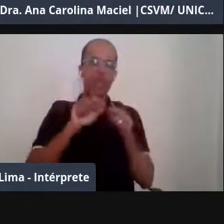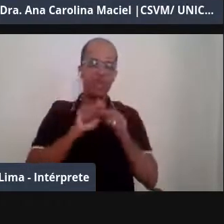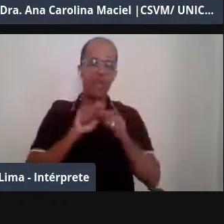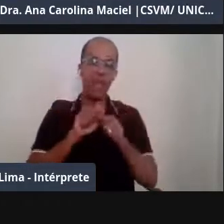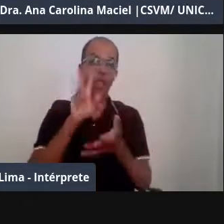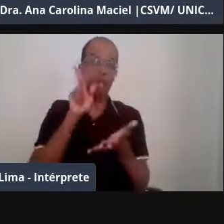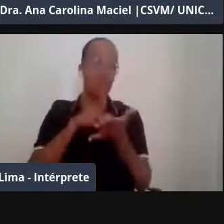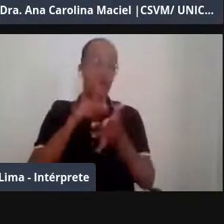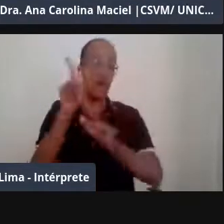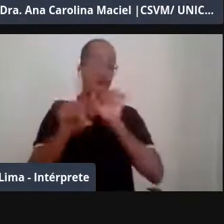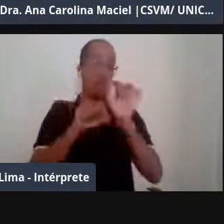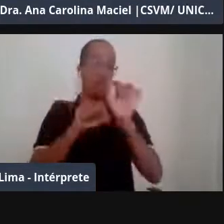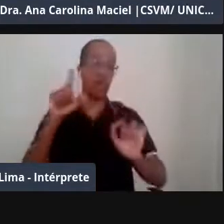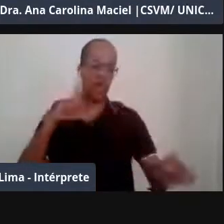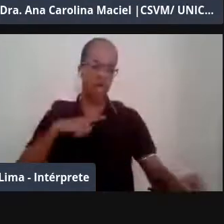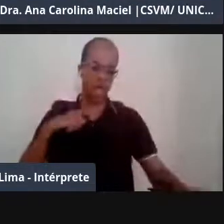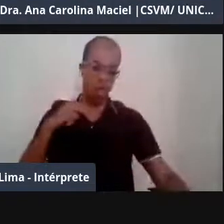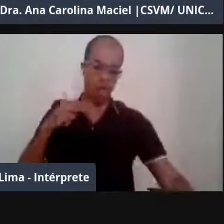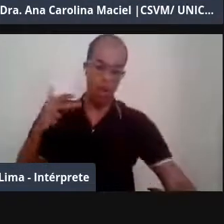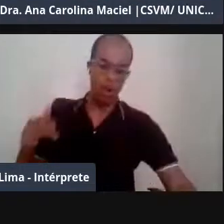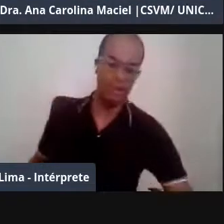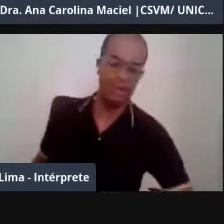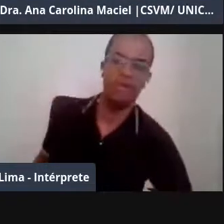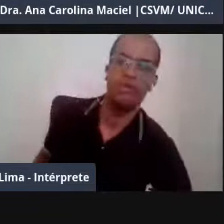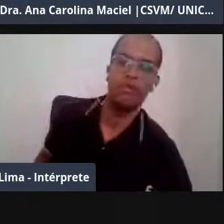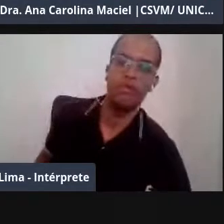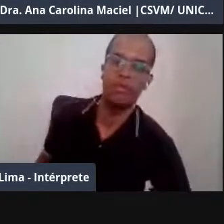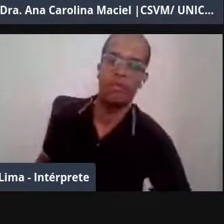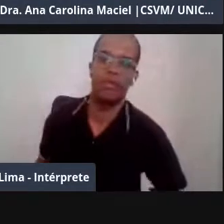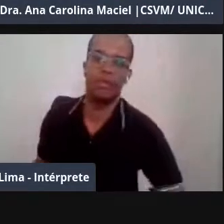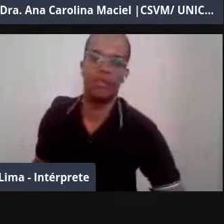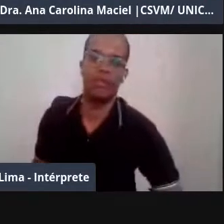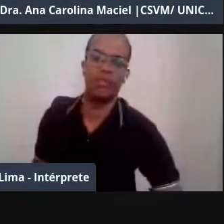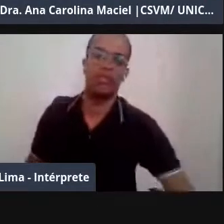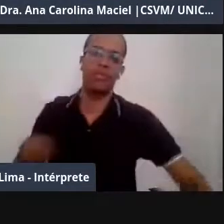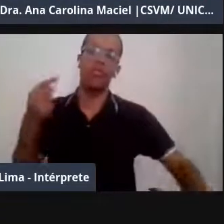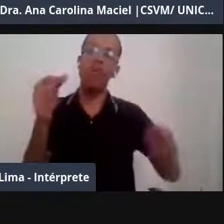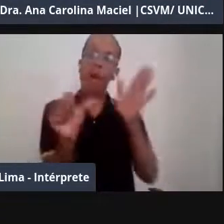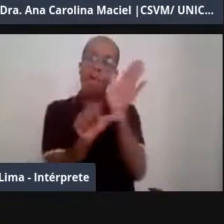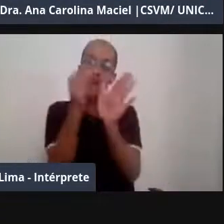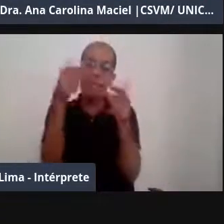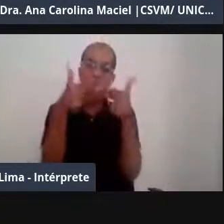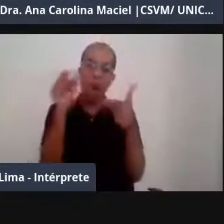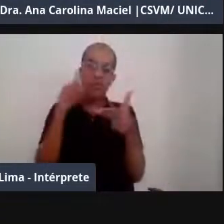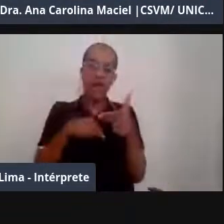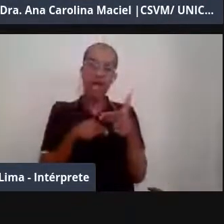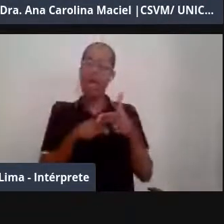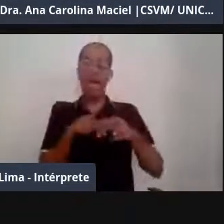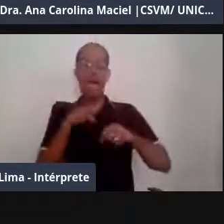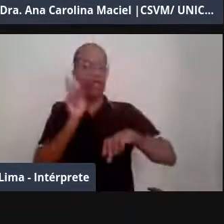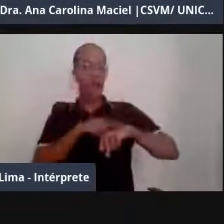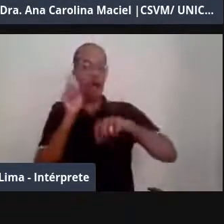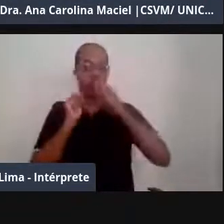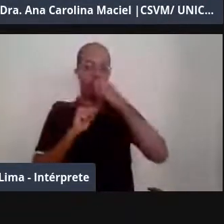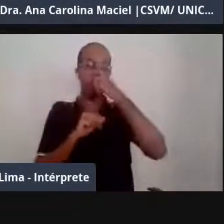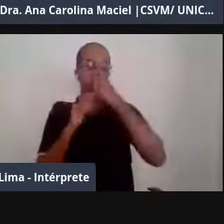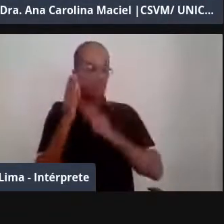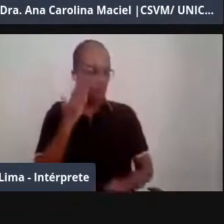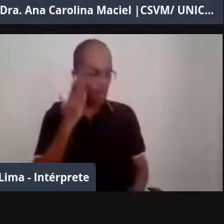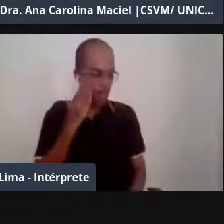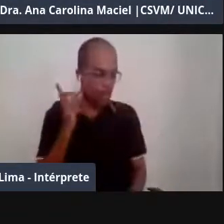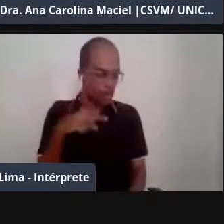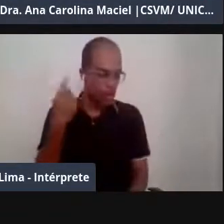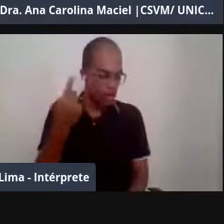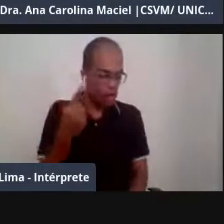gente tratando uma questão em dois tempos. O primeiro tempo é o imediato, eu entendo, e a gente tem que resolver o